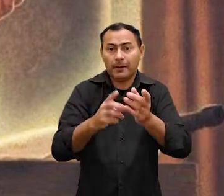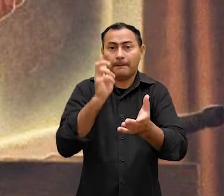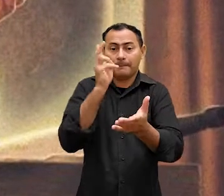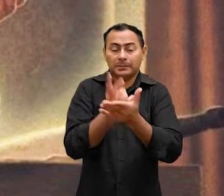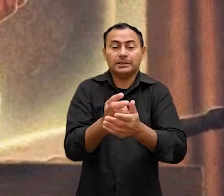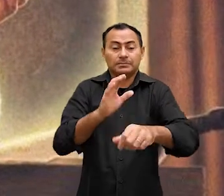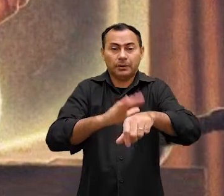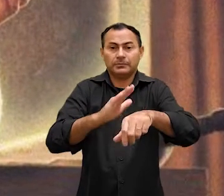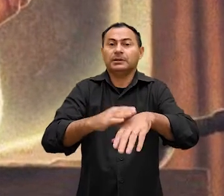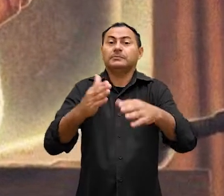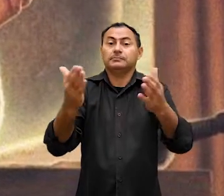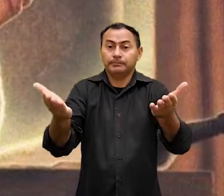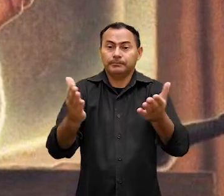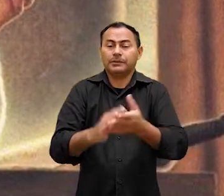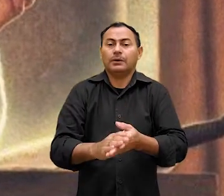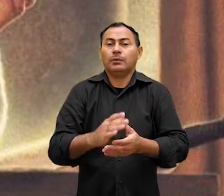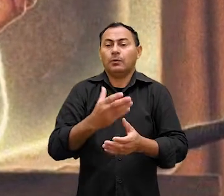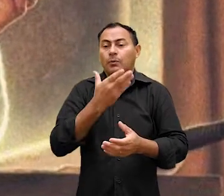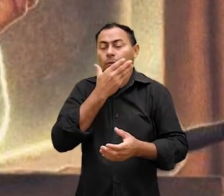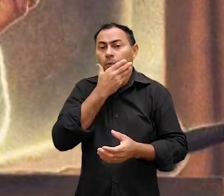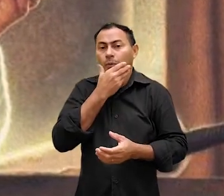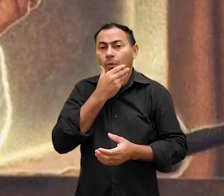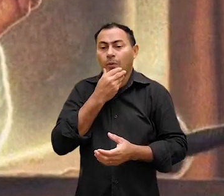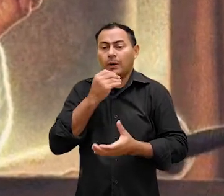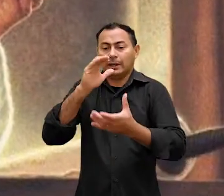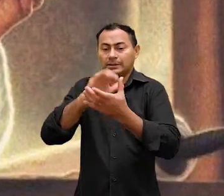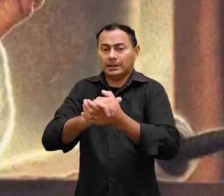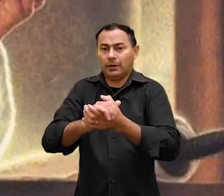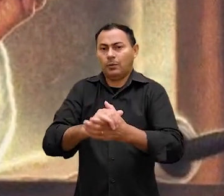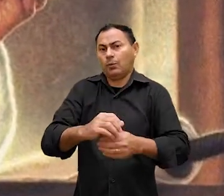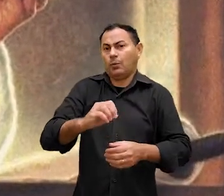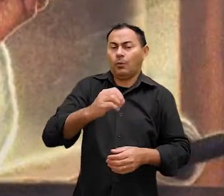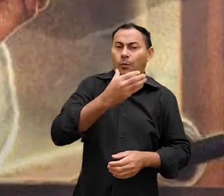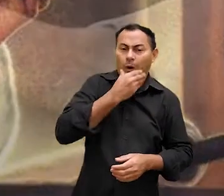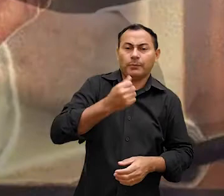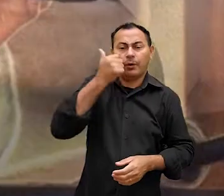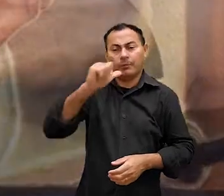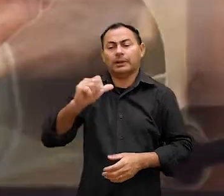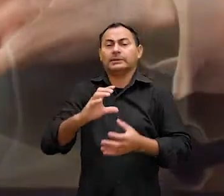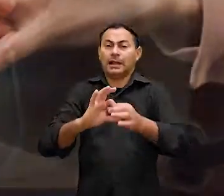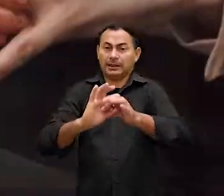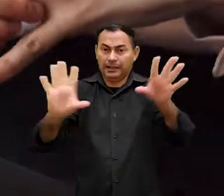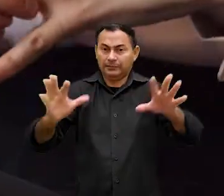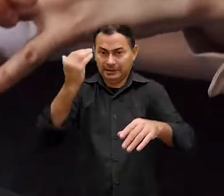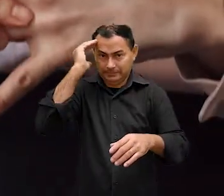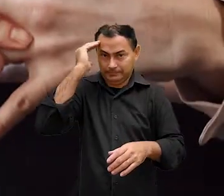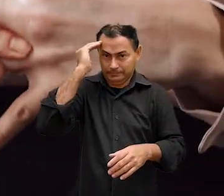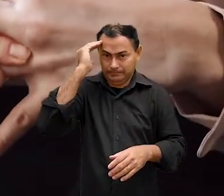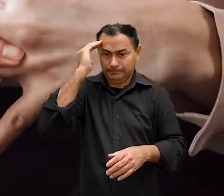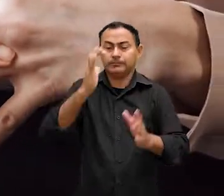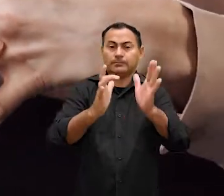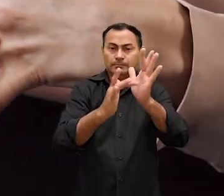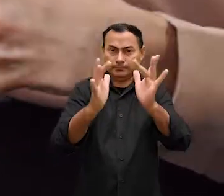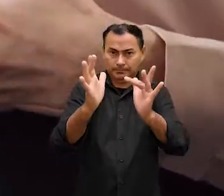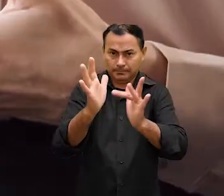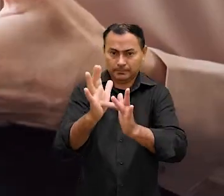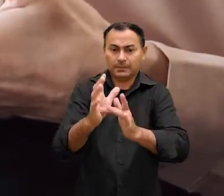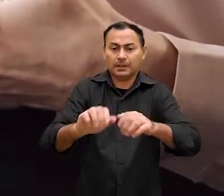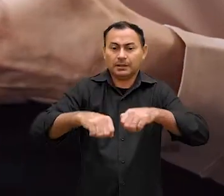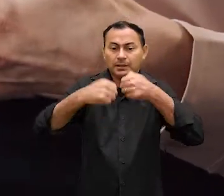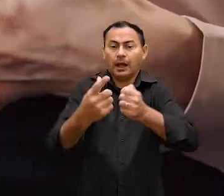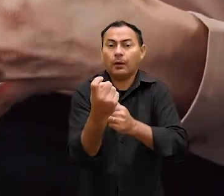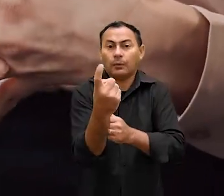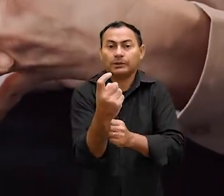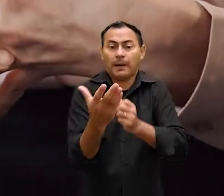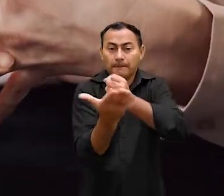neste caso, então, o cônjuge está livre. Desta maneira entendemos que Jesus está dando a